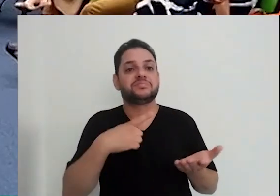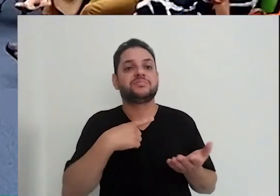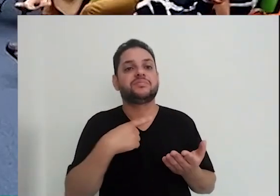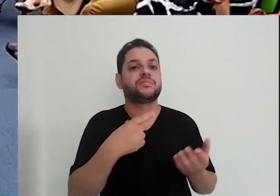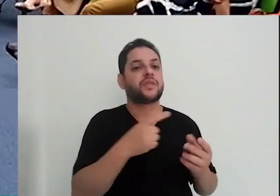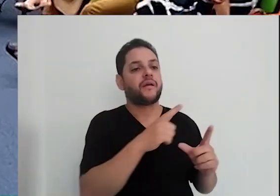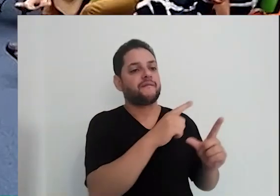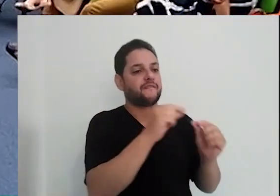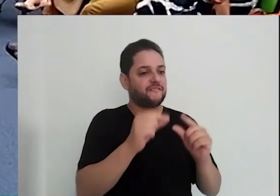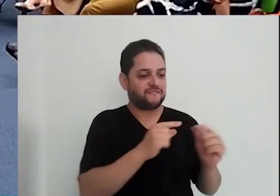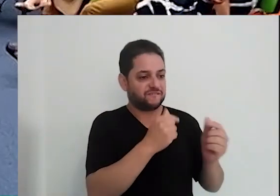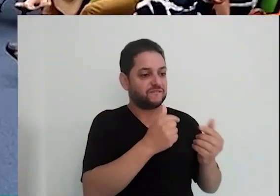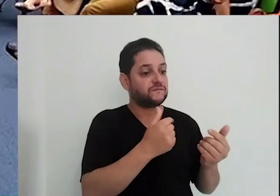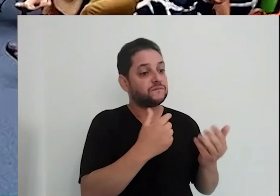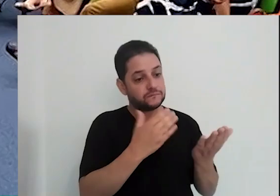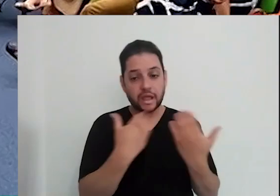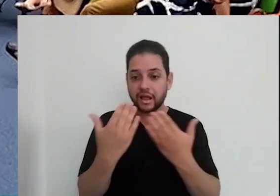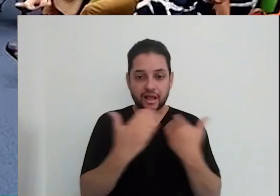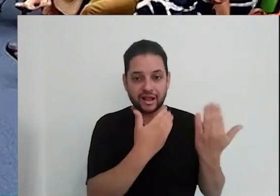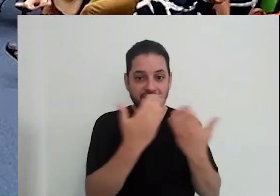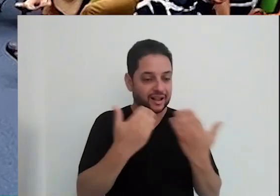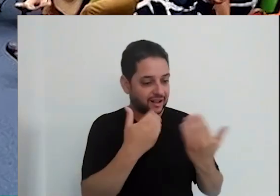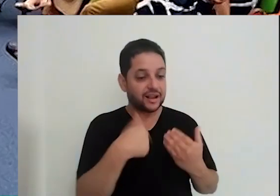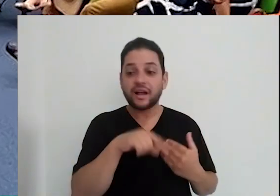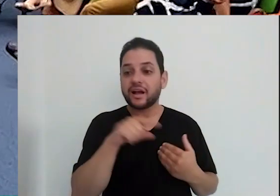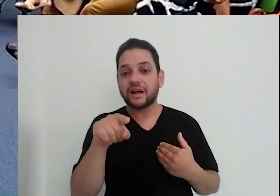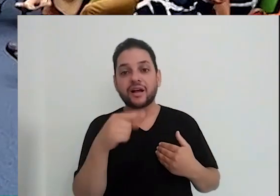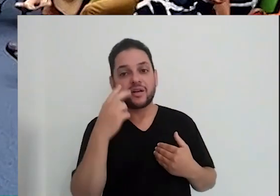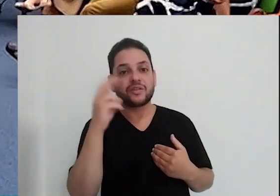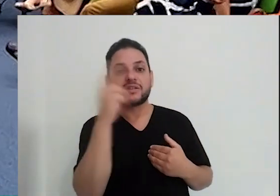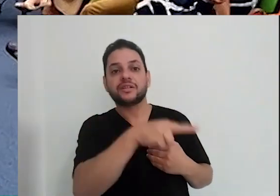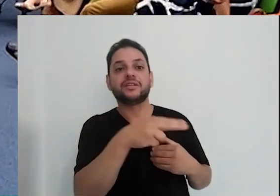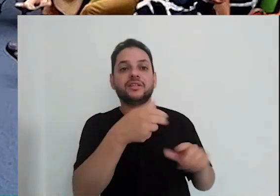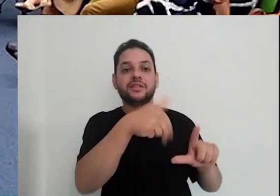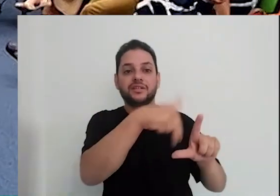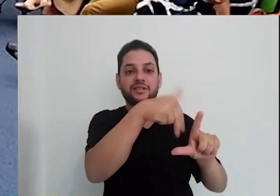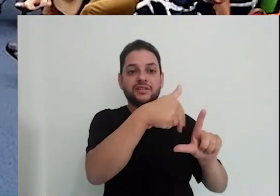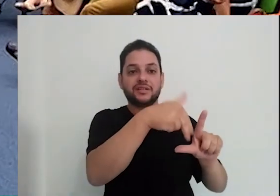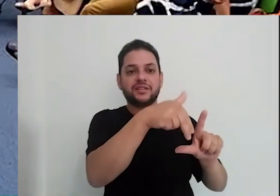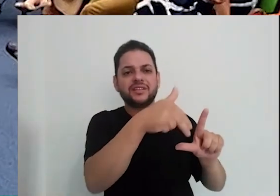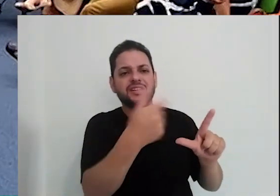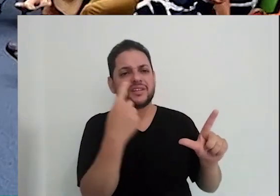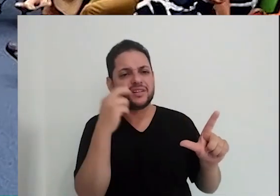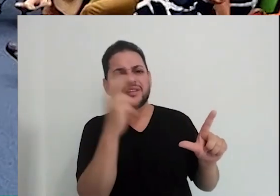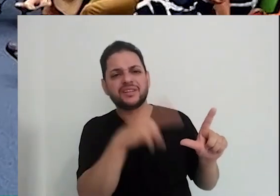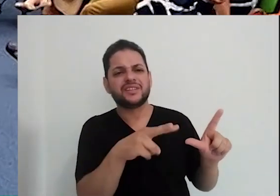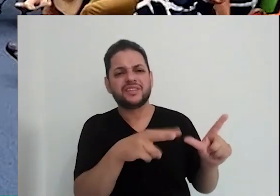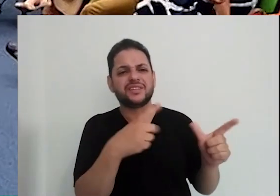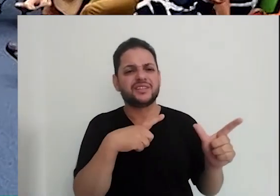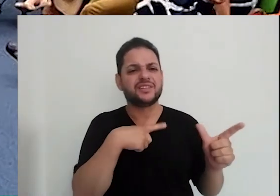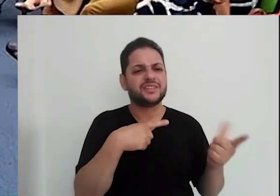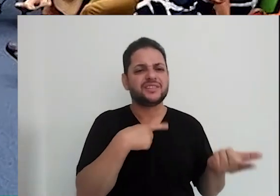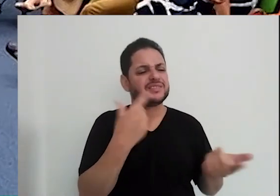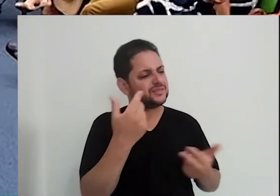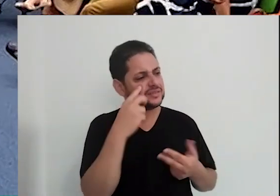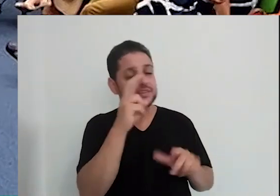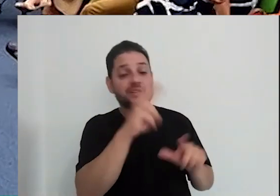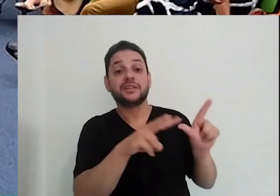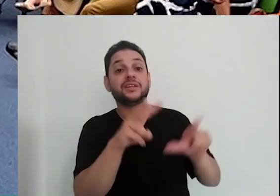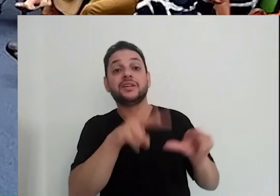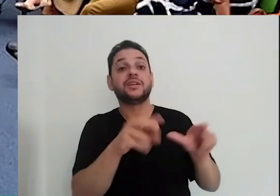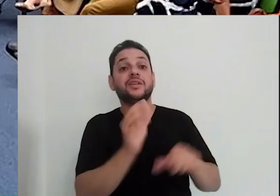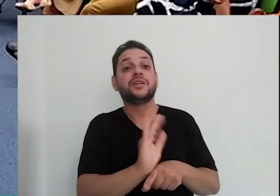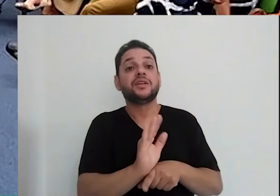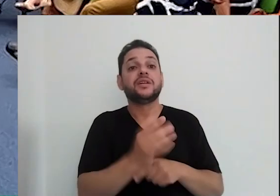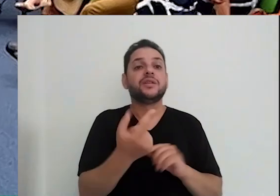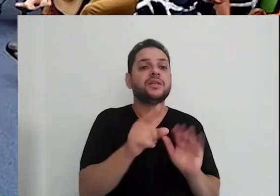em volta começa a falar né Por exemplo eu vi no Netflix lá beb rena aí aí todo mundo ah começaram a falar do BB rena aí eu comecei a